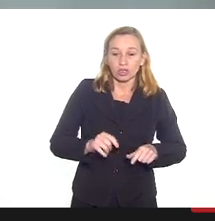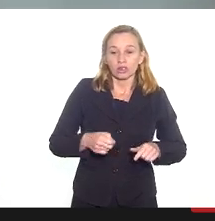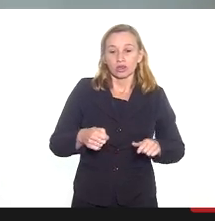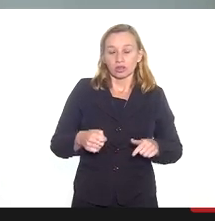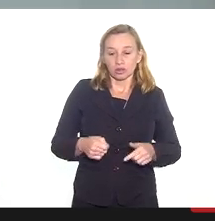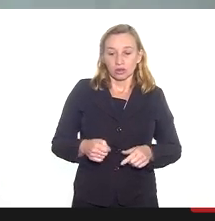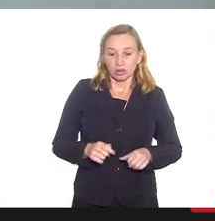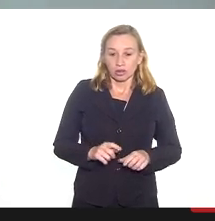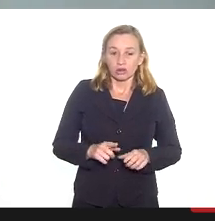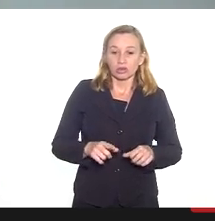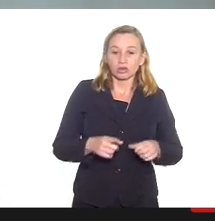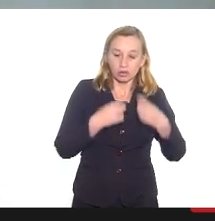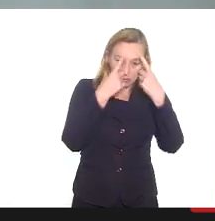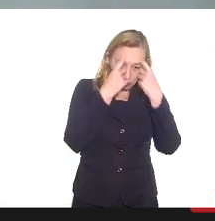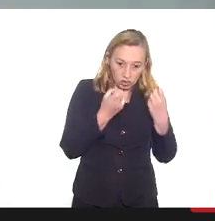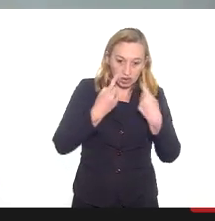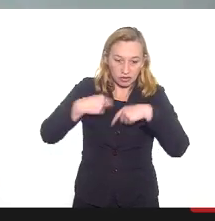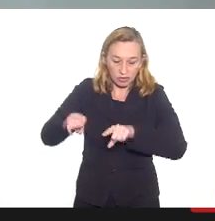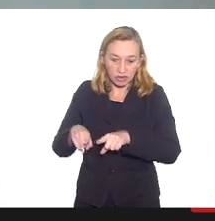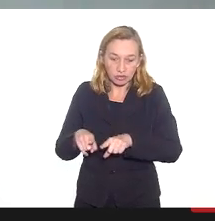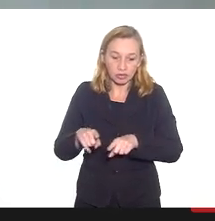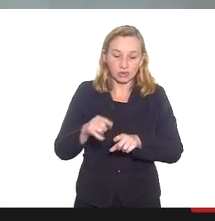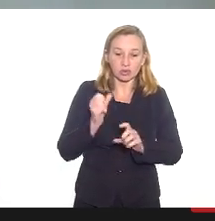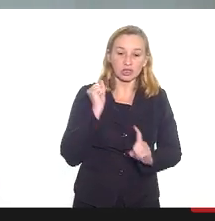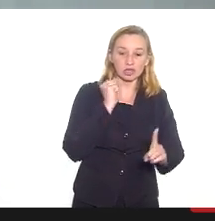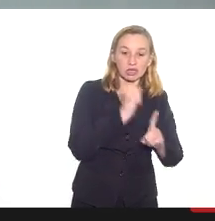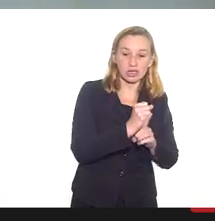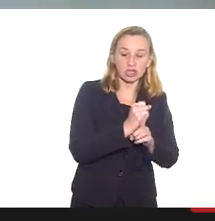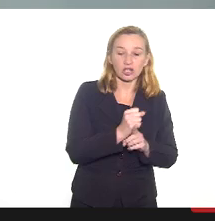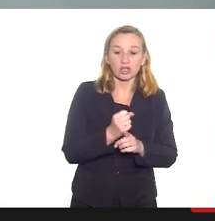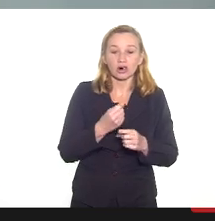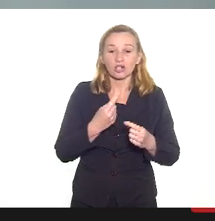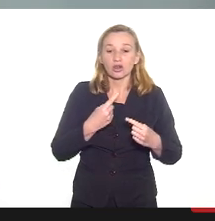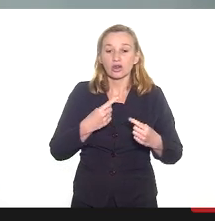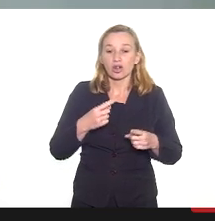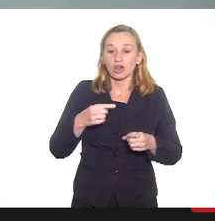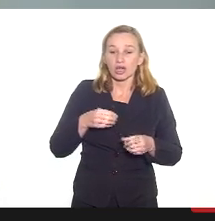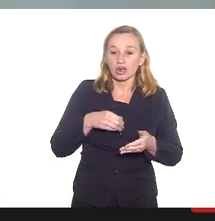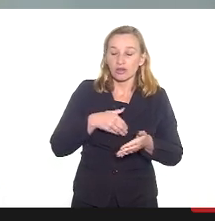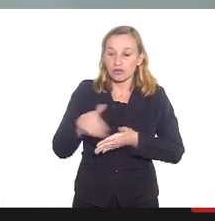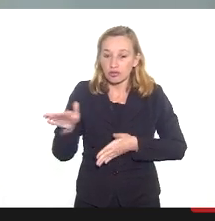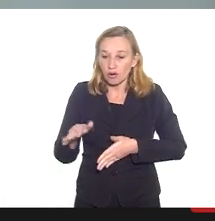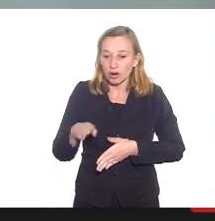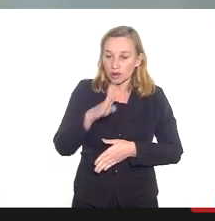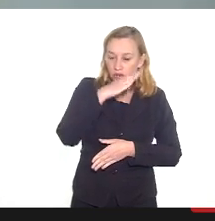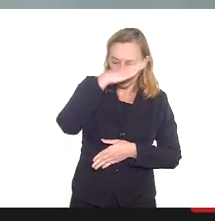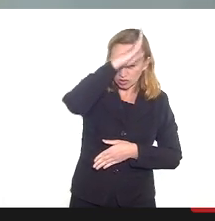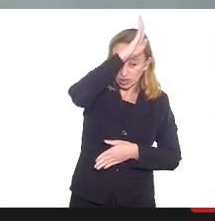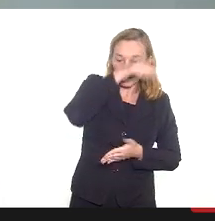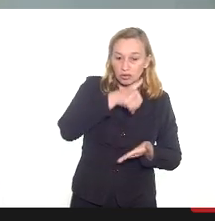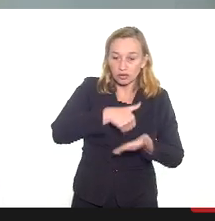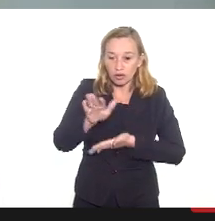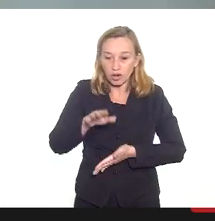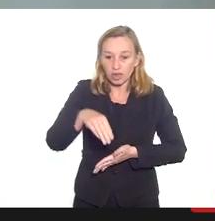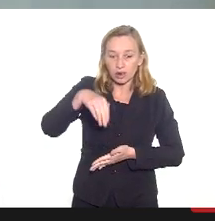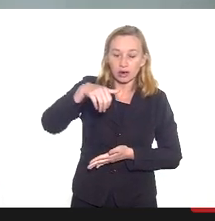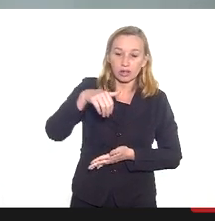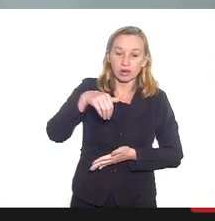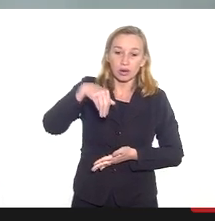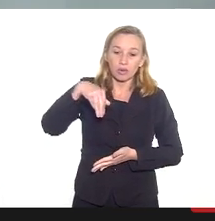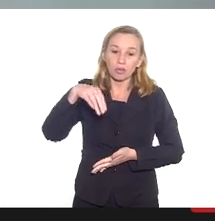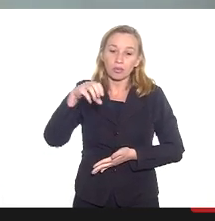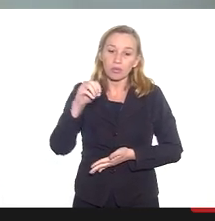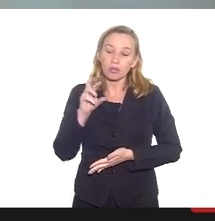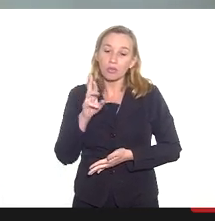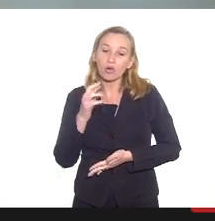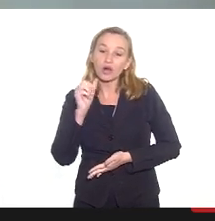com a luta fora Bolsonaro, fora esse governo, fora Mourão, pois, afinal, nós estamos vivendo mais outros